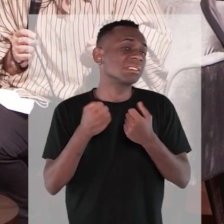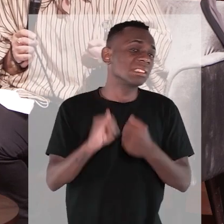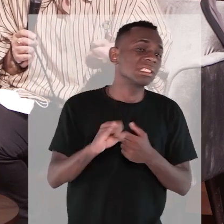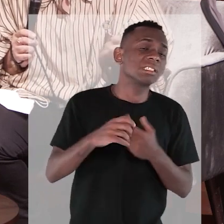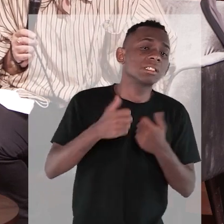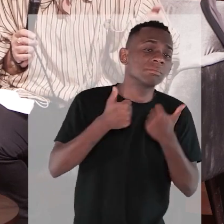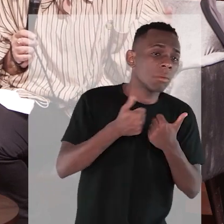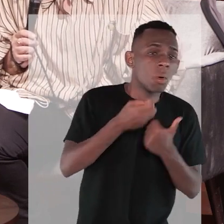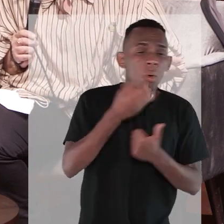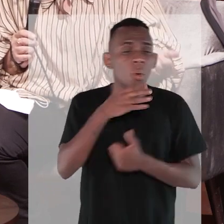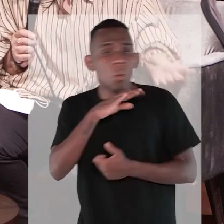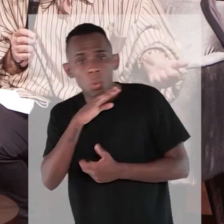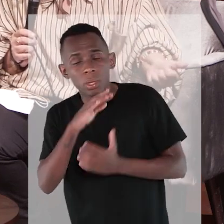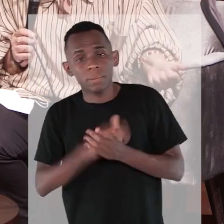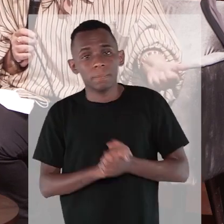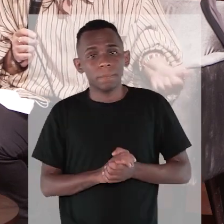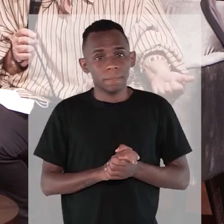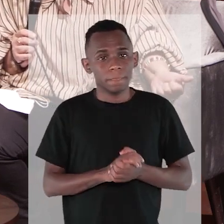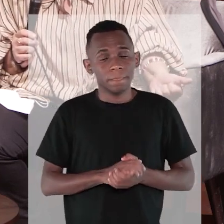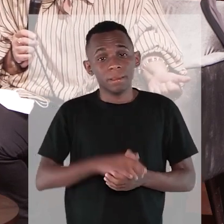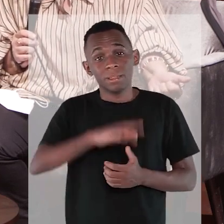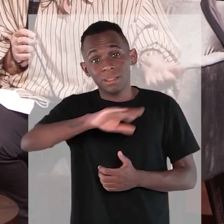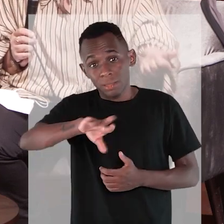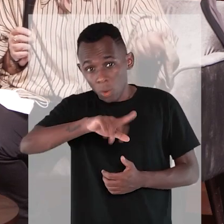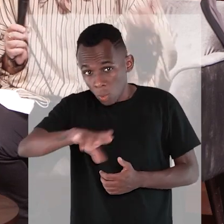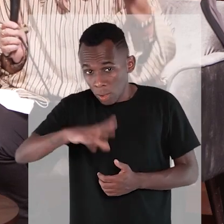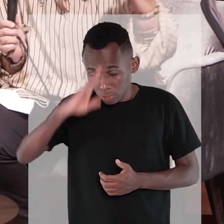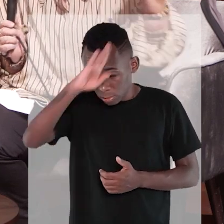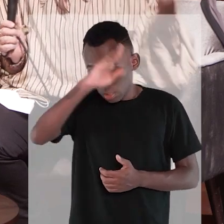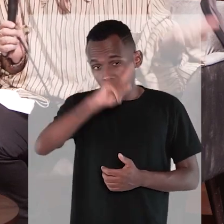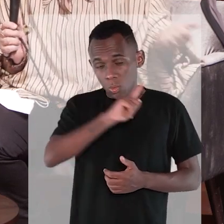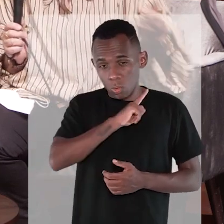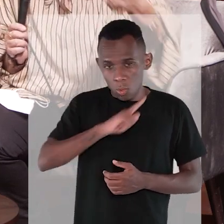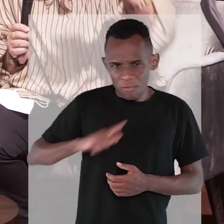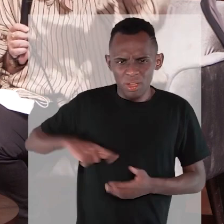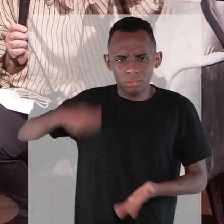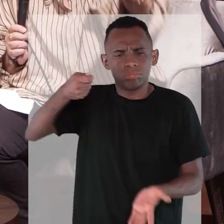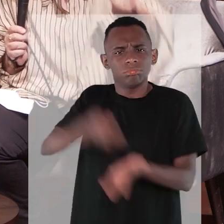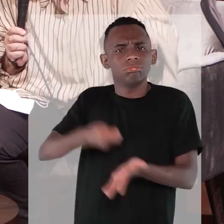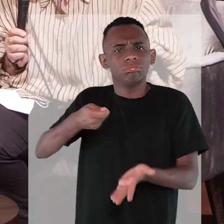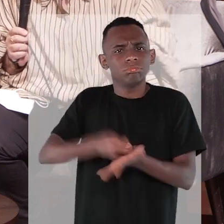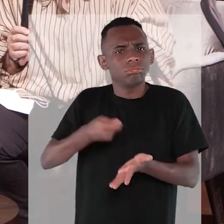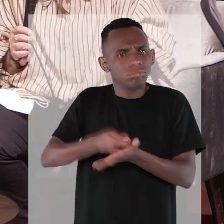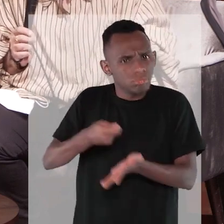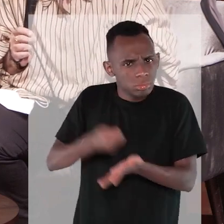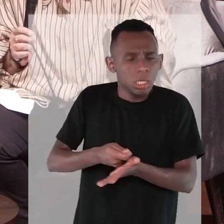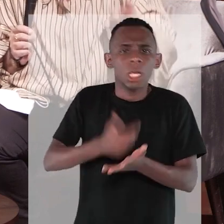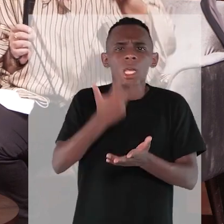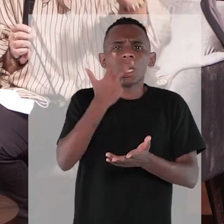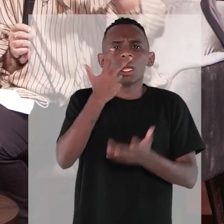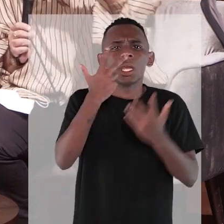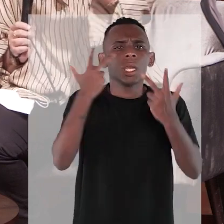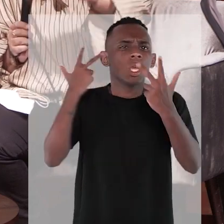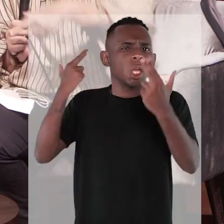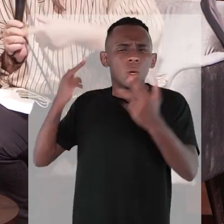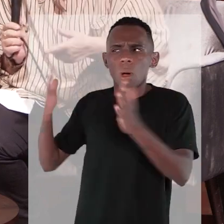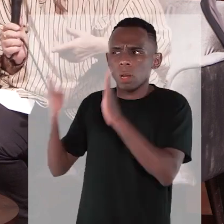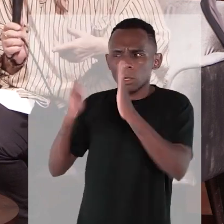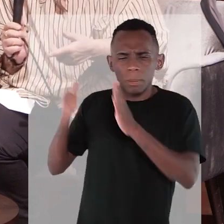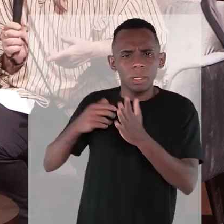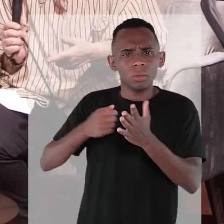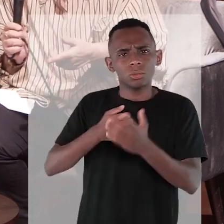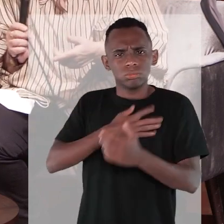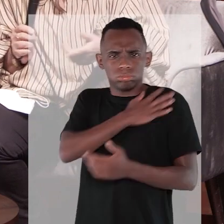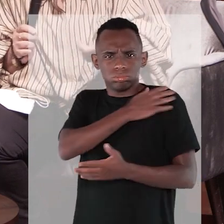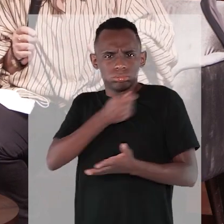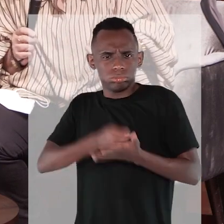estamos lidando com um governo nem autoritário, no sentido que nós vimos lá na ditadura militar, nem com